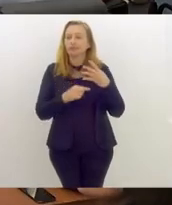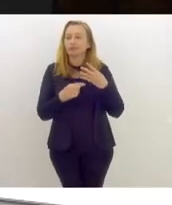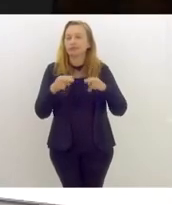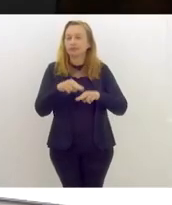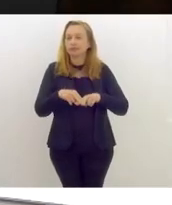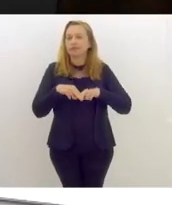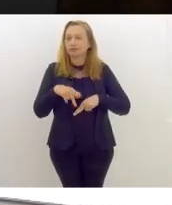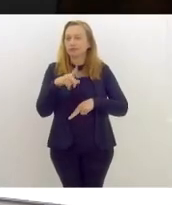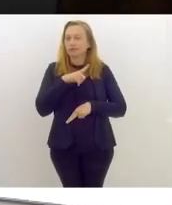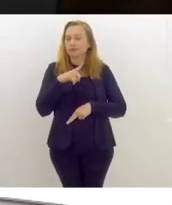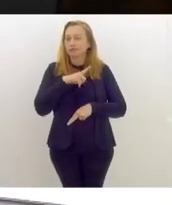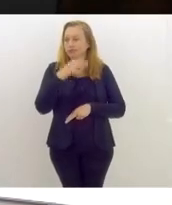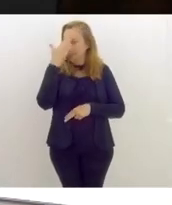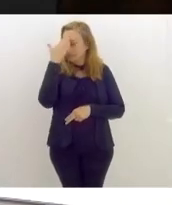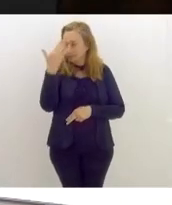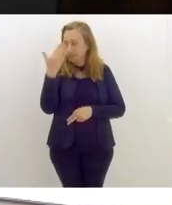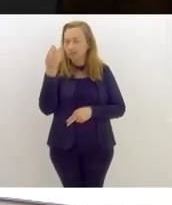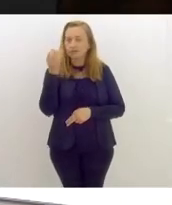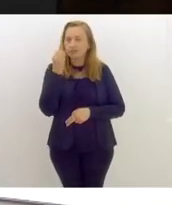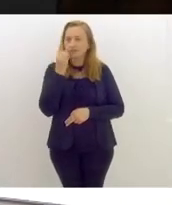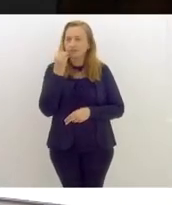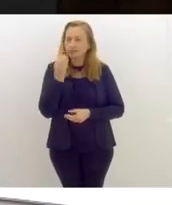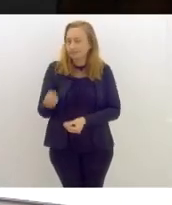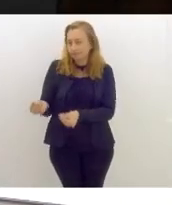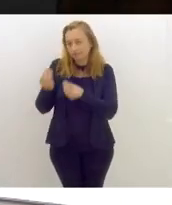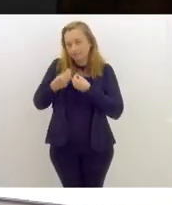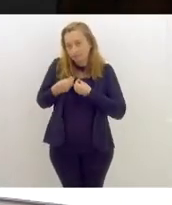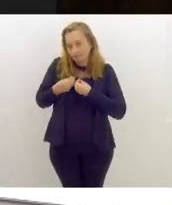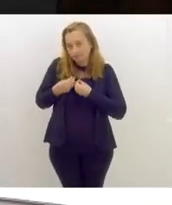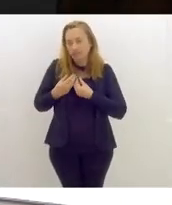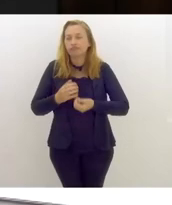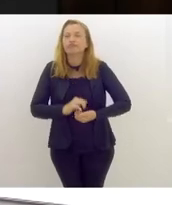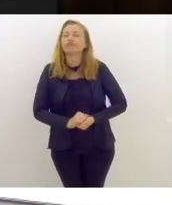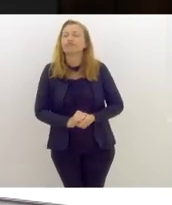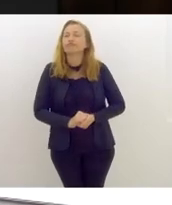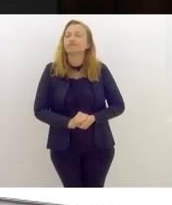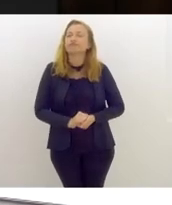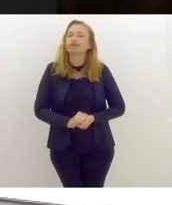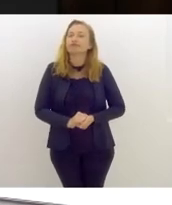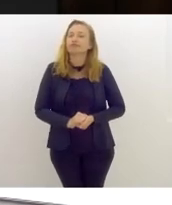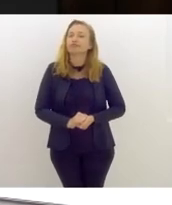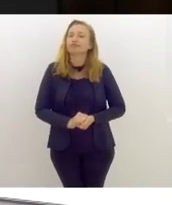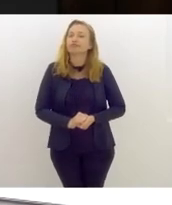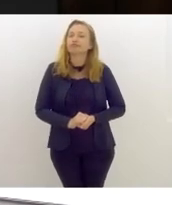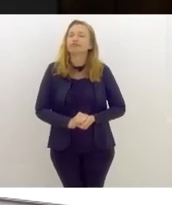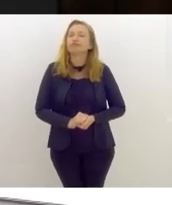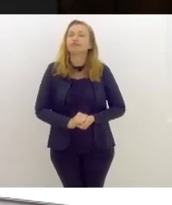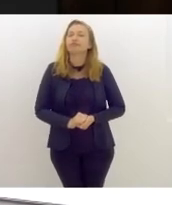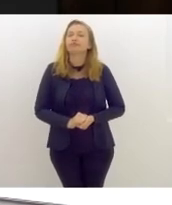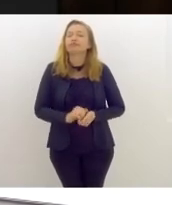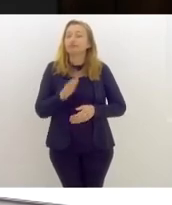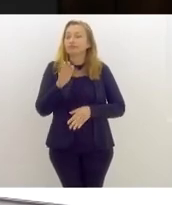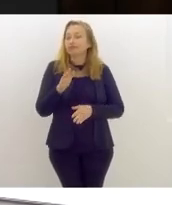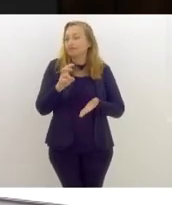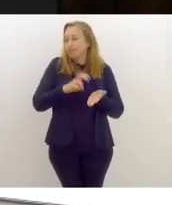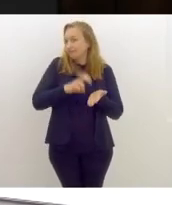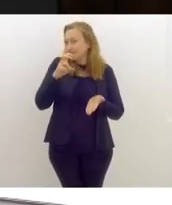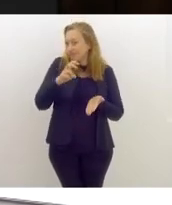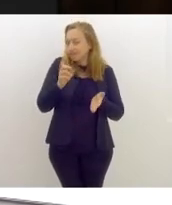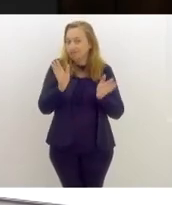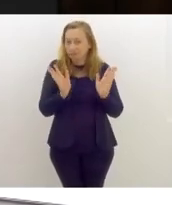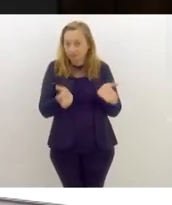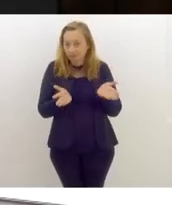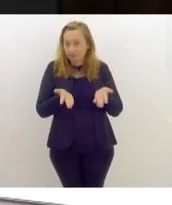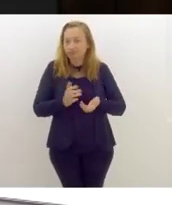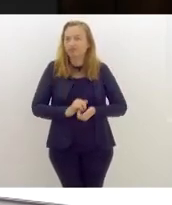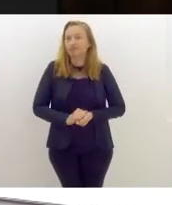para agradecer a oportunidade que vossa excelência criou nessa nessa tarde manhã tarde